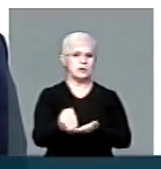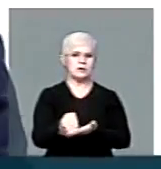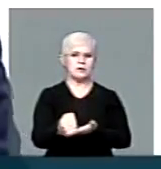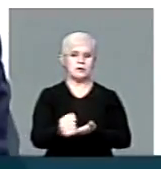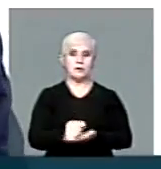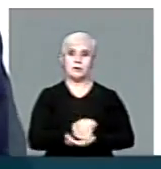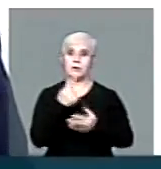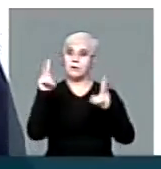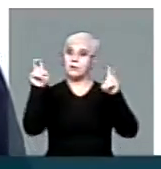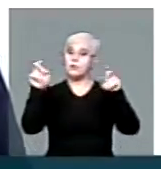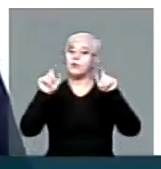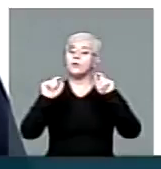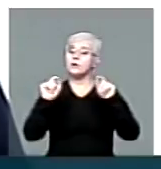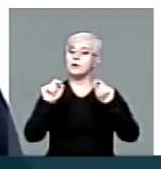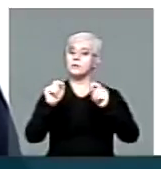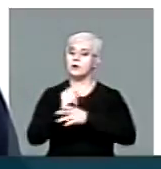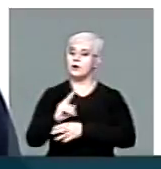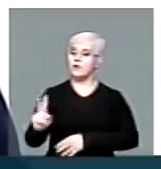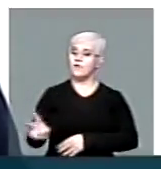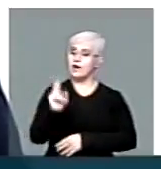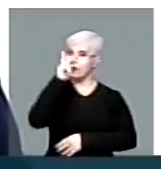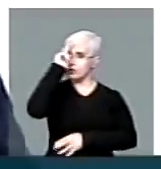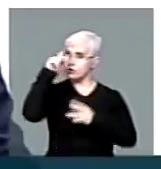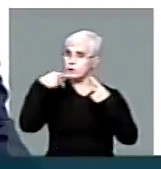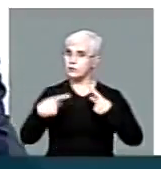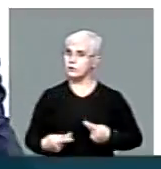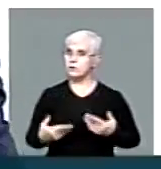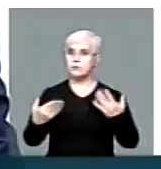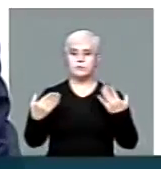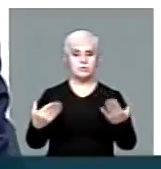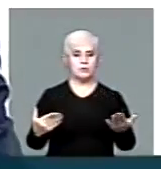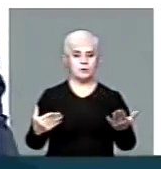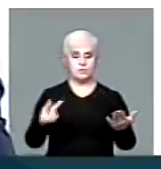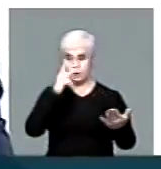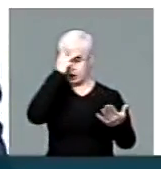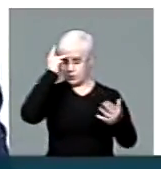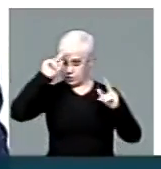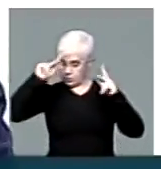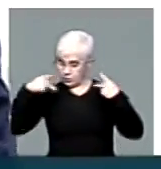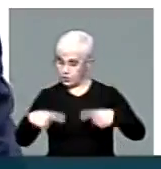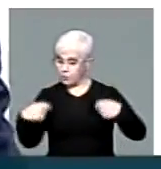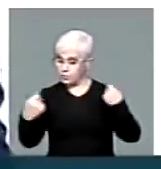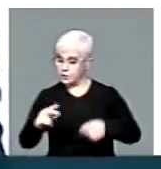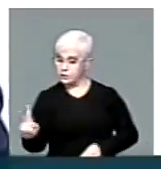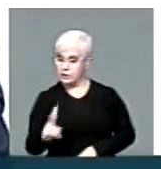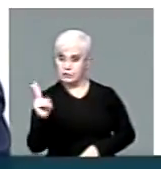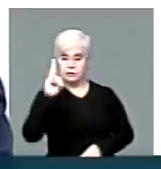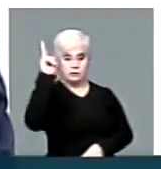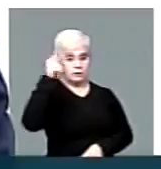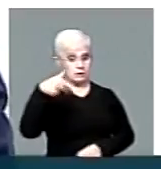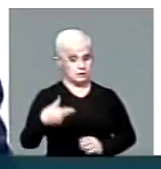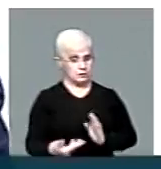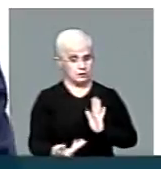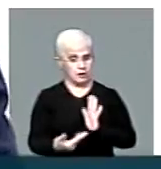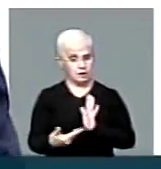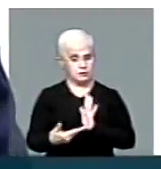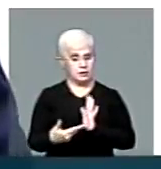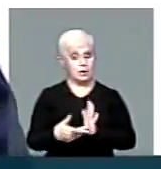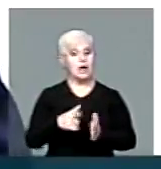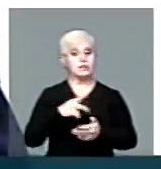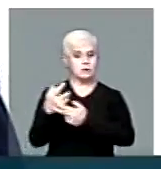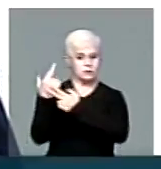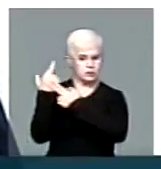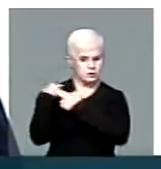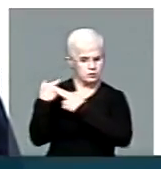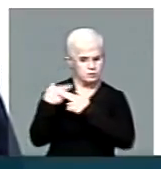temas é exatamente a valorização do homem. E este homem tem que ser valorizado, e essa casa tem um